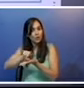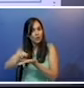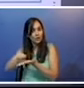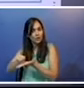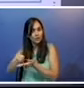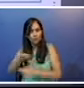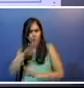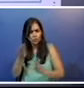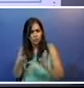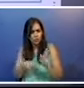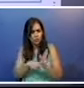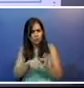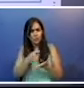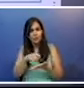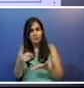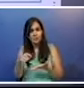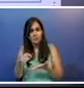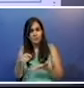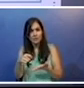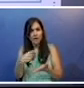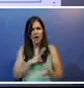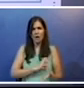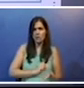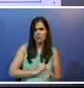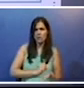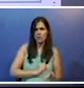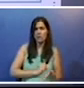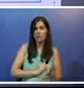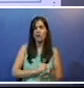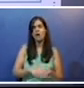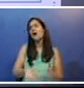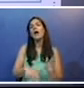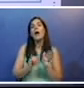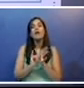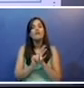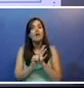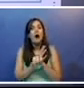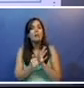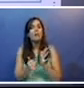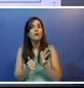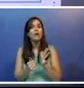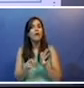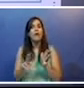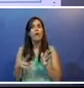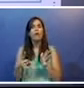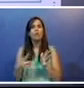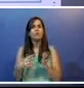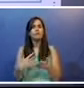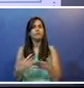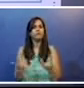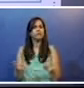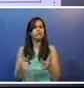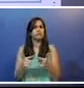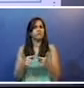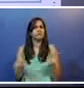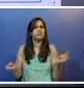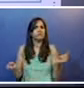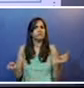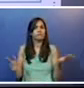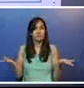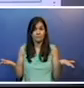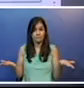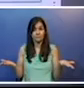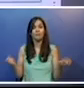tudo que eu escrevi tem a ver com romance? Tem a ver com a fábula? Ou ele é incoerente? Então, também tem isso, tem